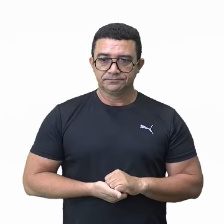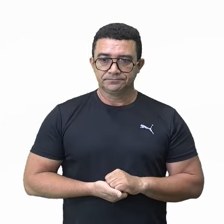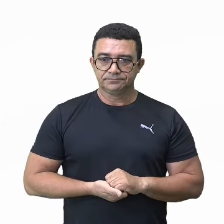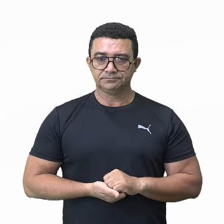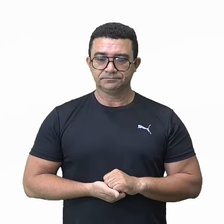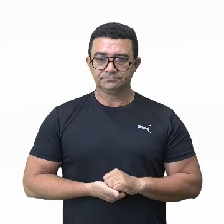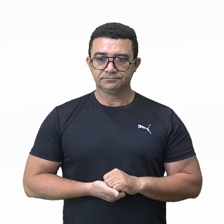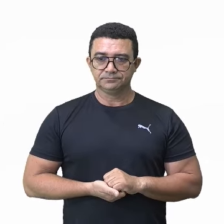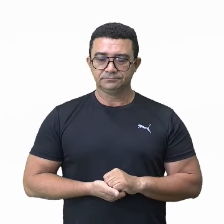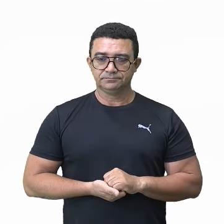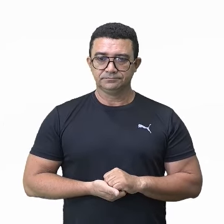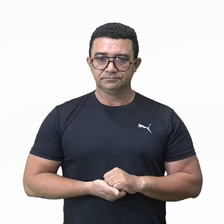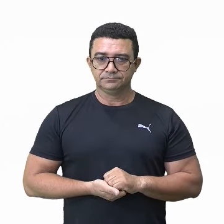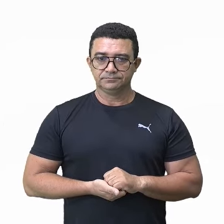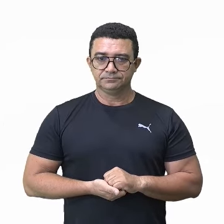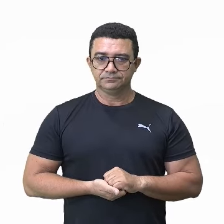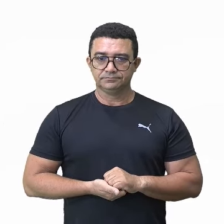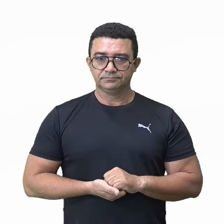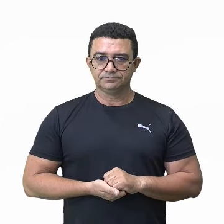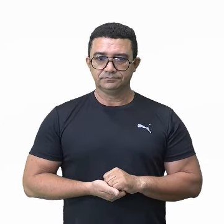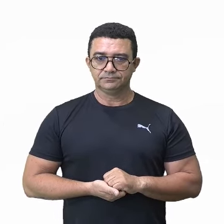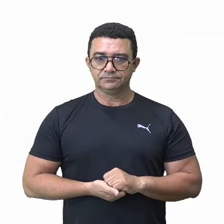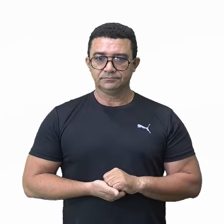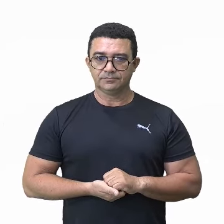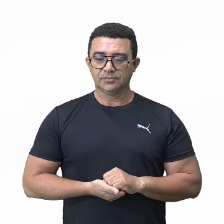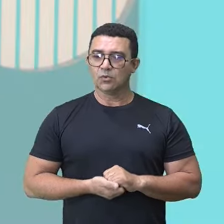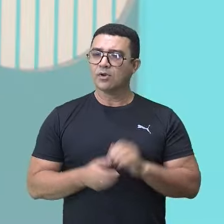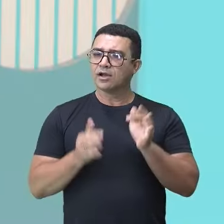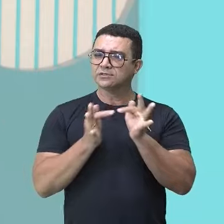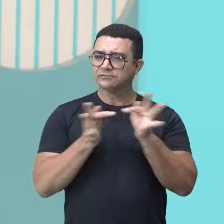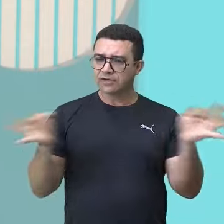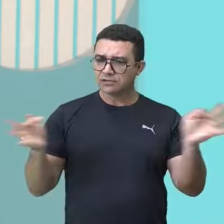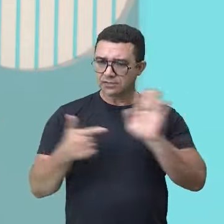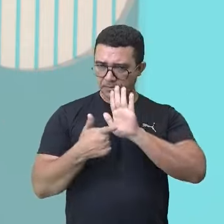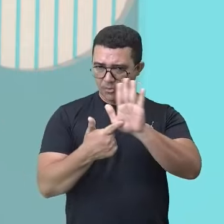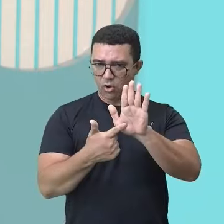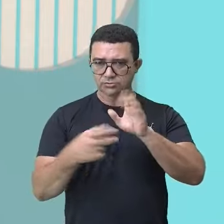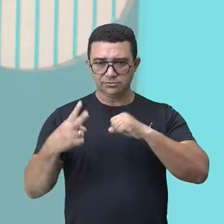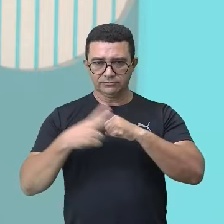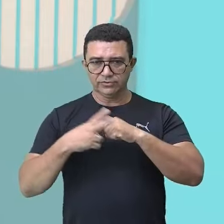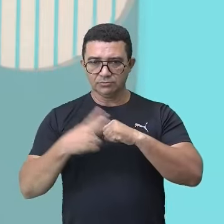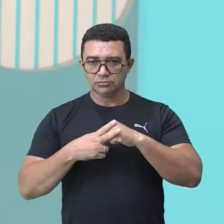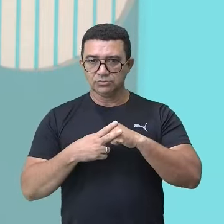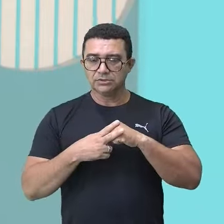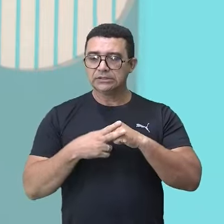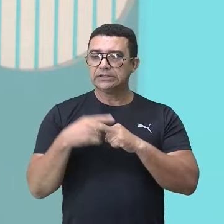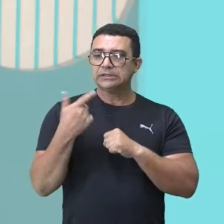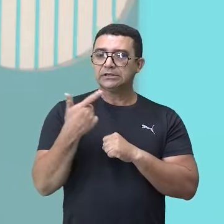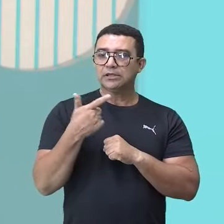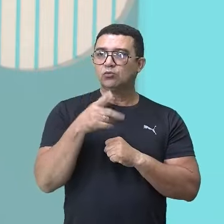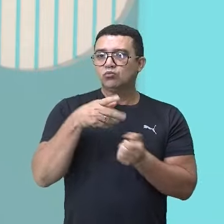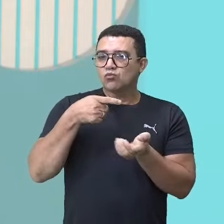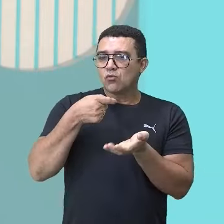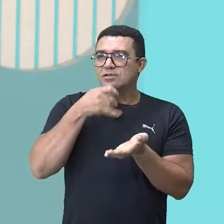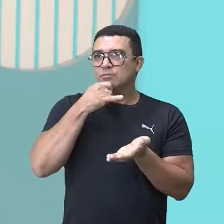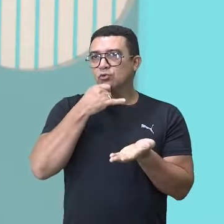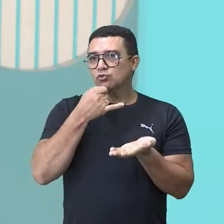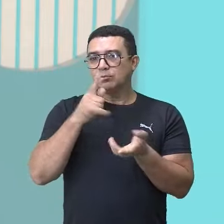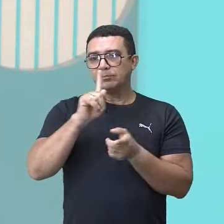diferença as frases que apresentam verbos que não exigem